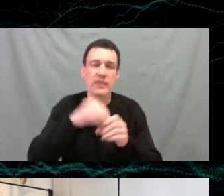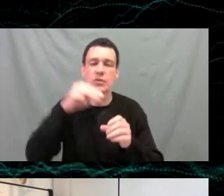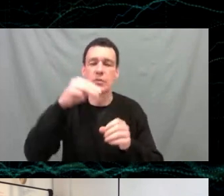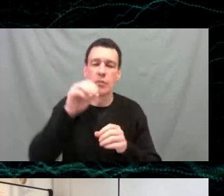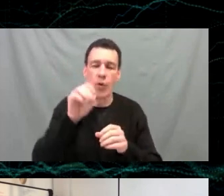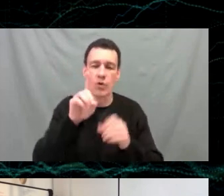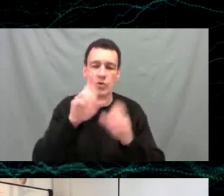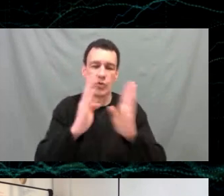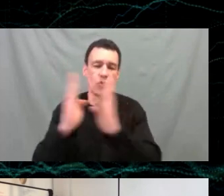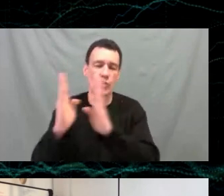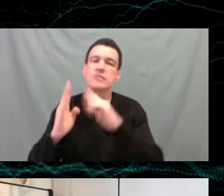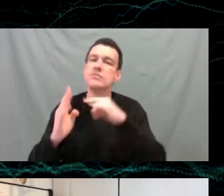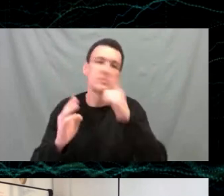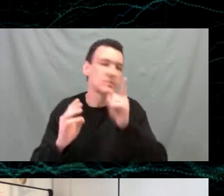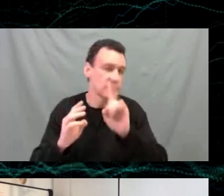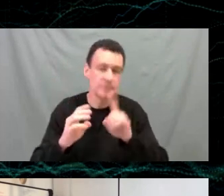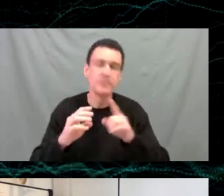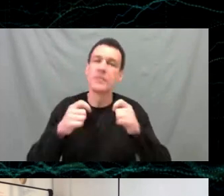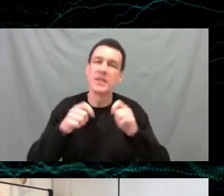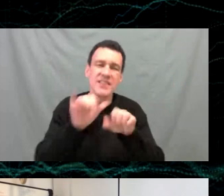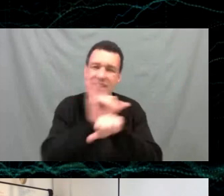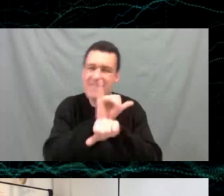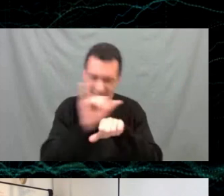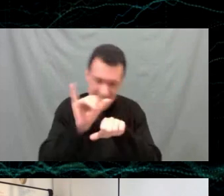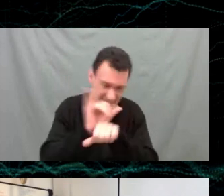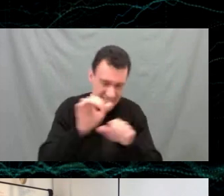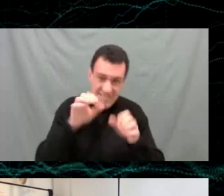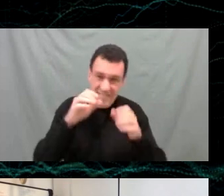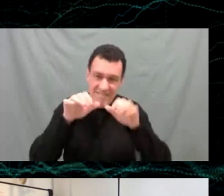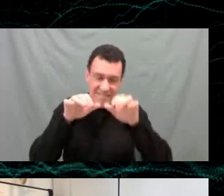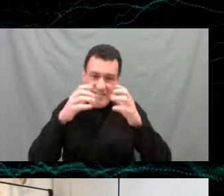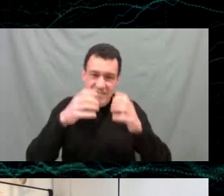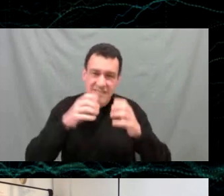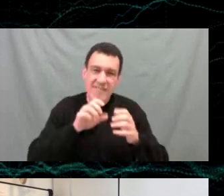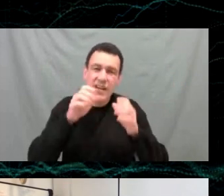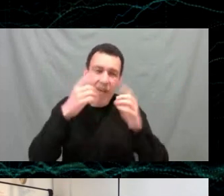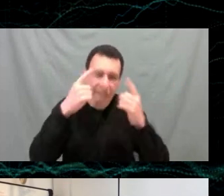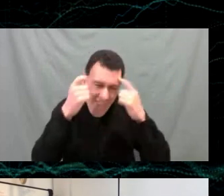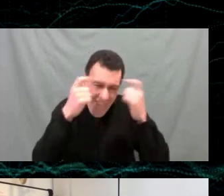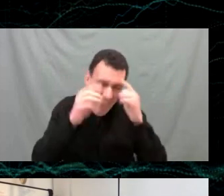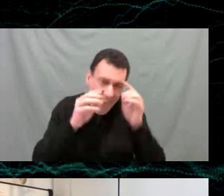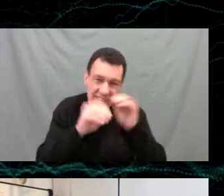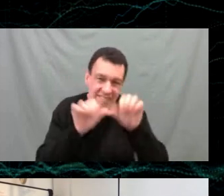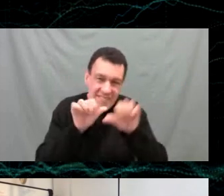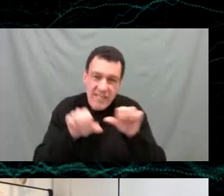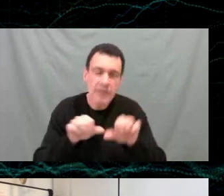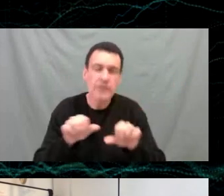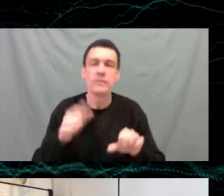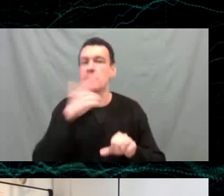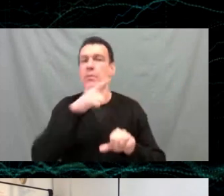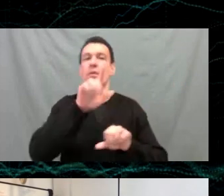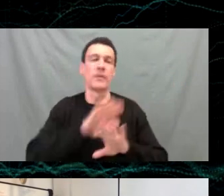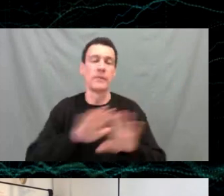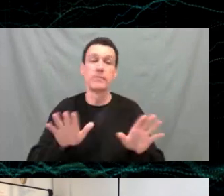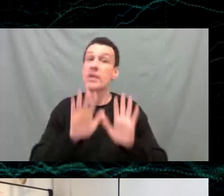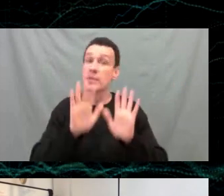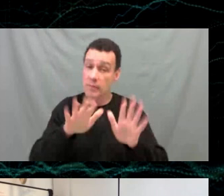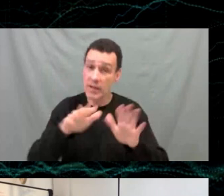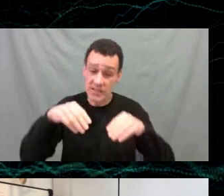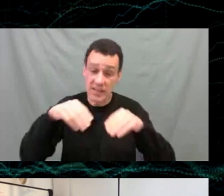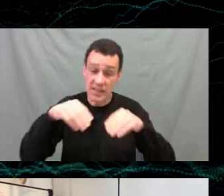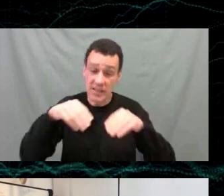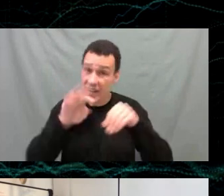para conseguir tentar encaixar, encadear os módulos em si. Só que o TerraGrant já meio que nasceu com isso por